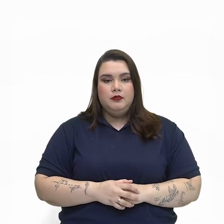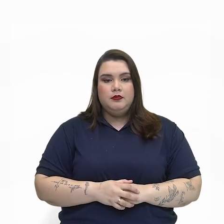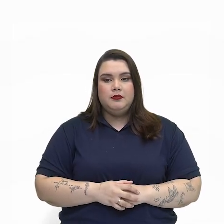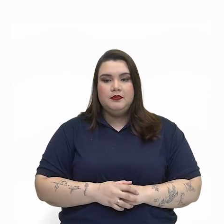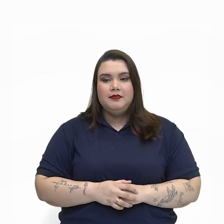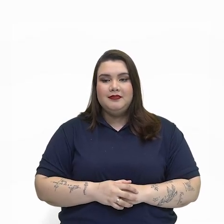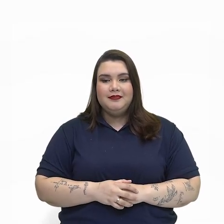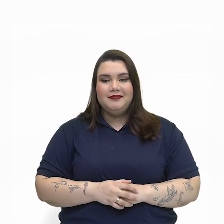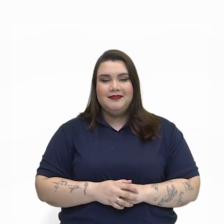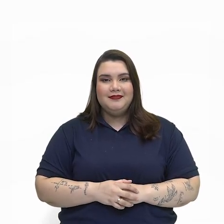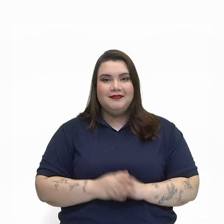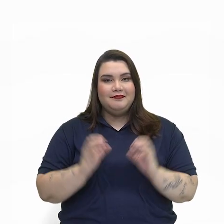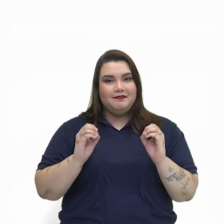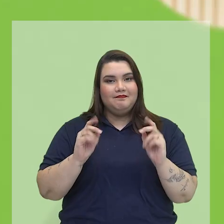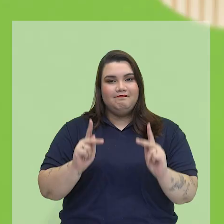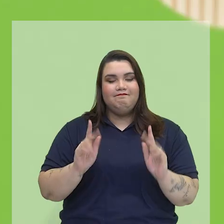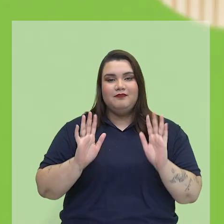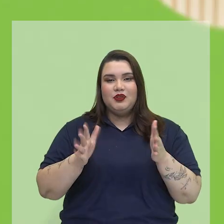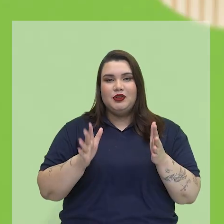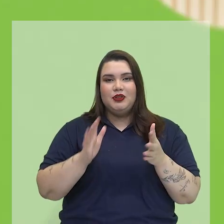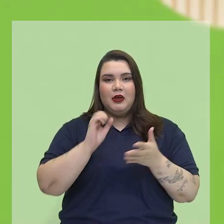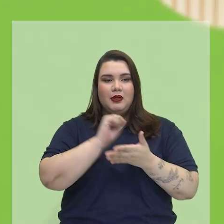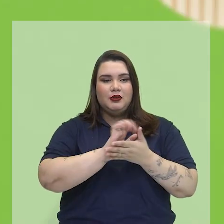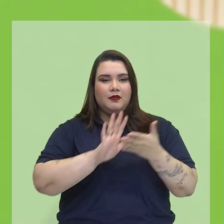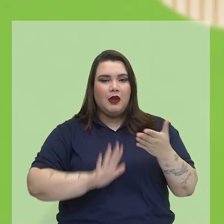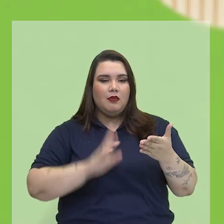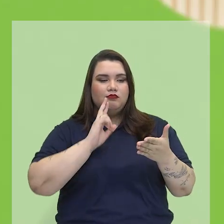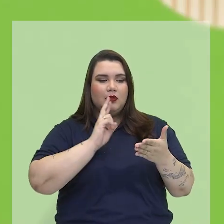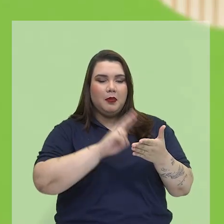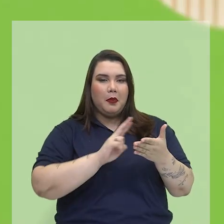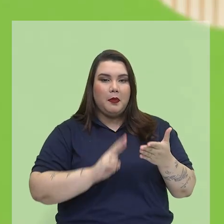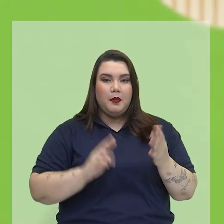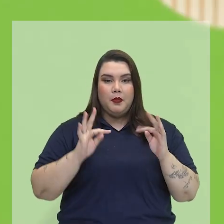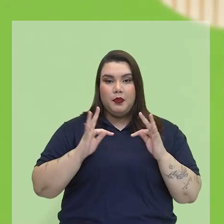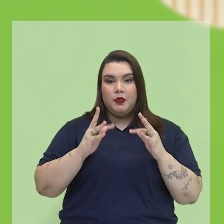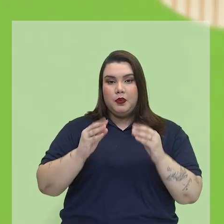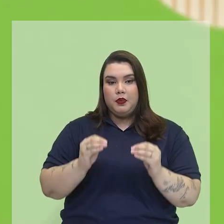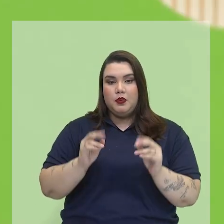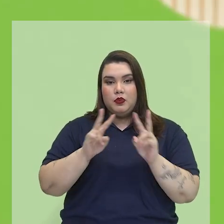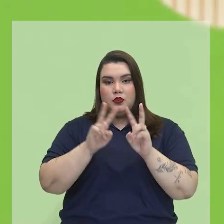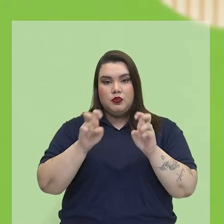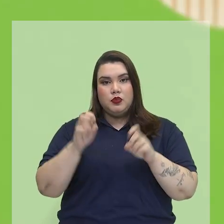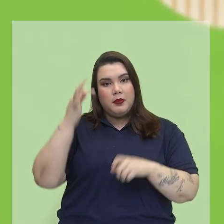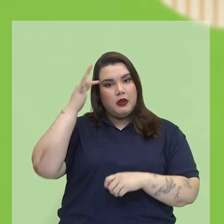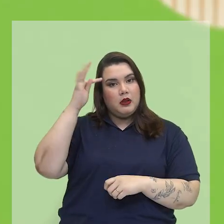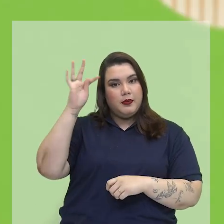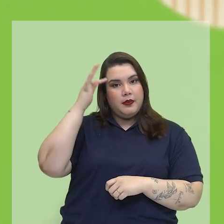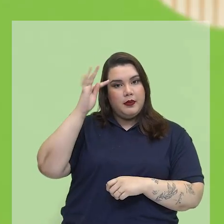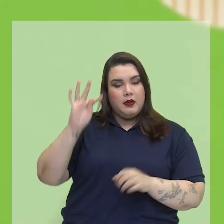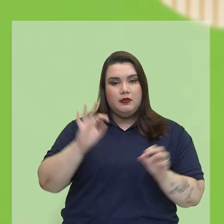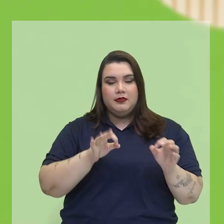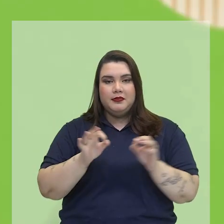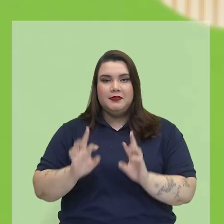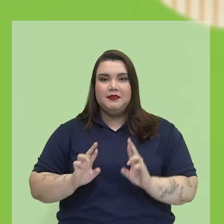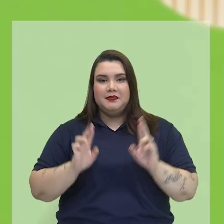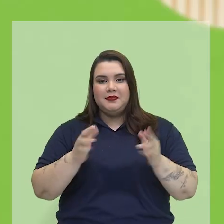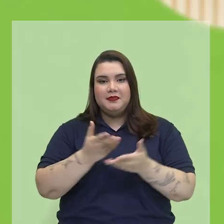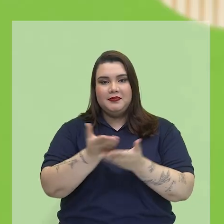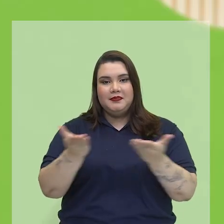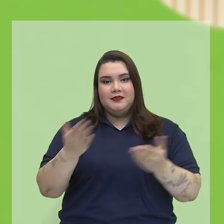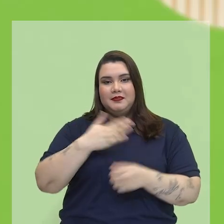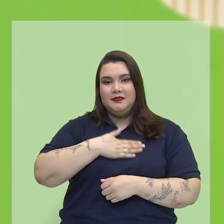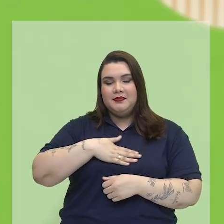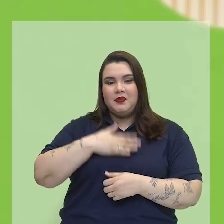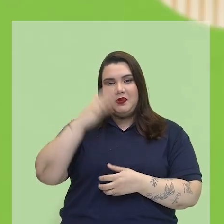Muito bem, pessoal. Resolvemos aí vários exercícios sobre as leis de Kepler, né? E eu espero que vocês tenham aí